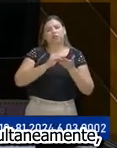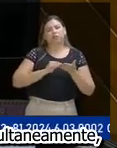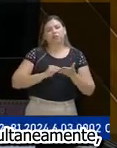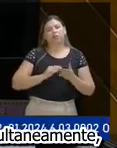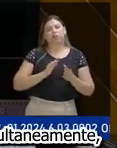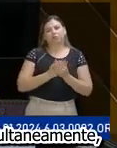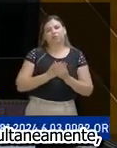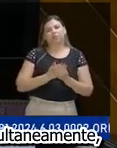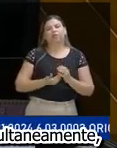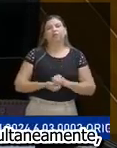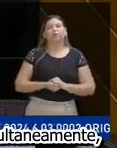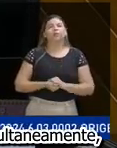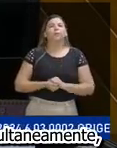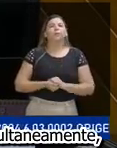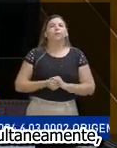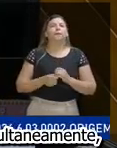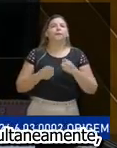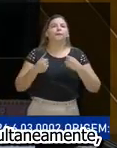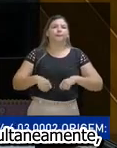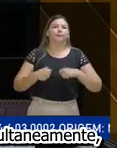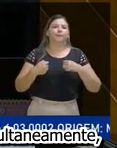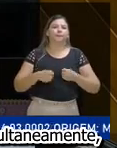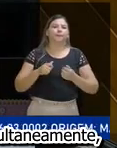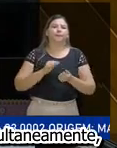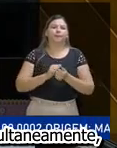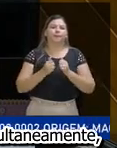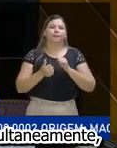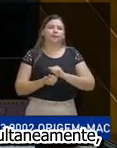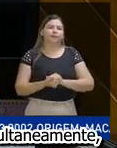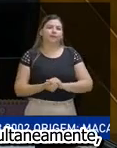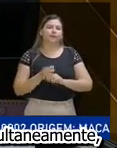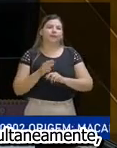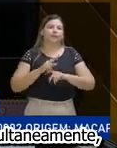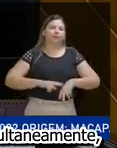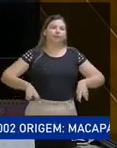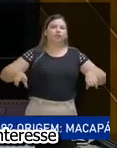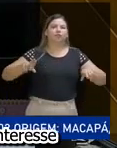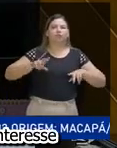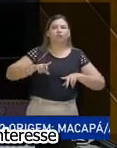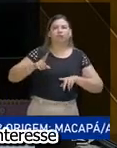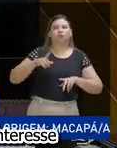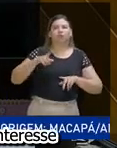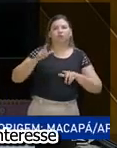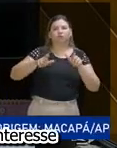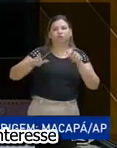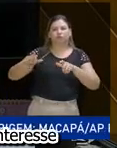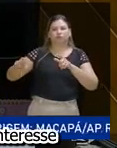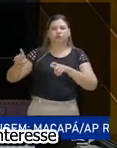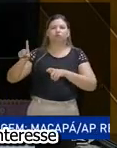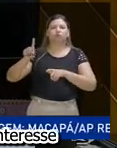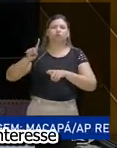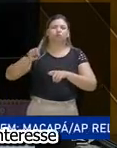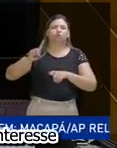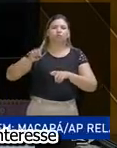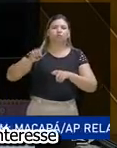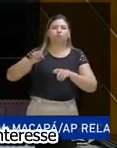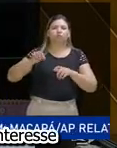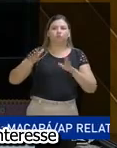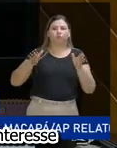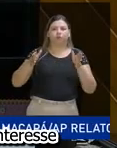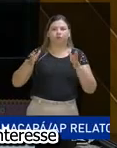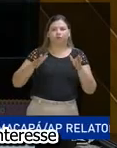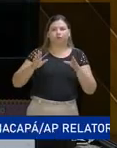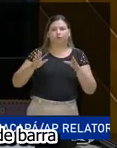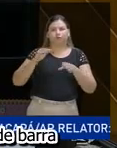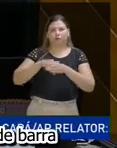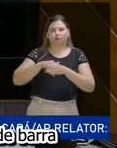Quando a necessidade e a adequação deixam de existir simultaneamente, como no caso de um processo eleitoral encerrado,